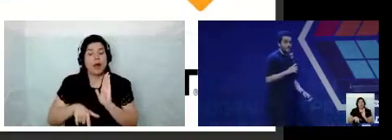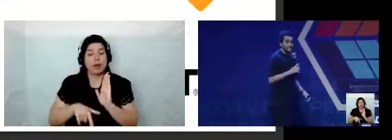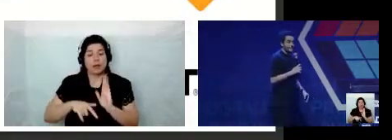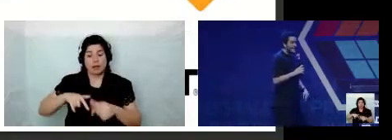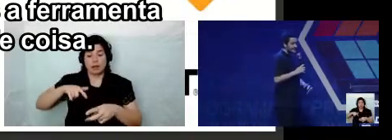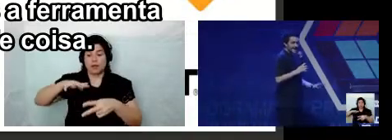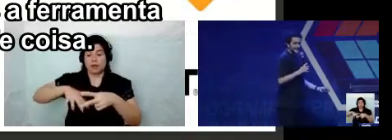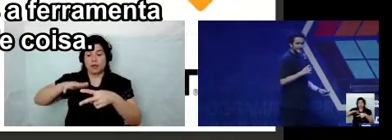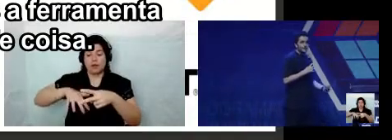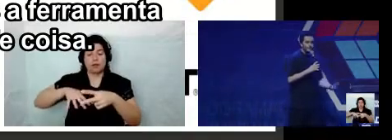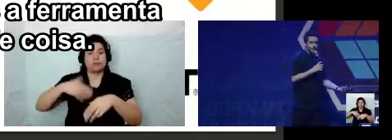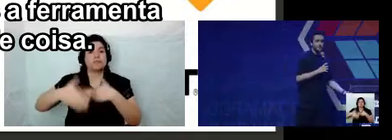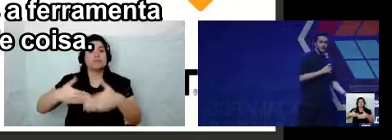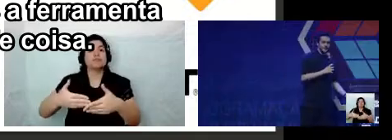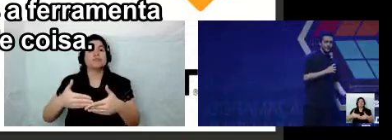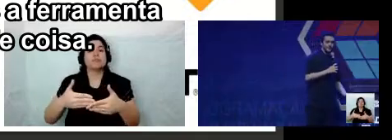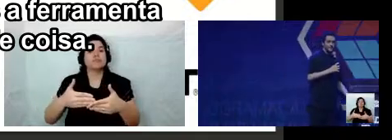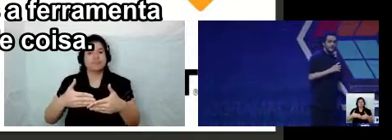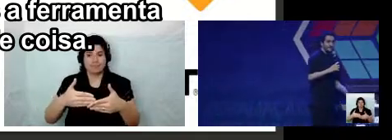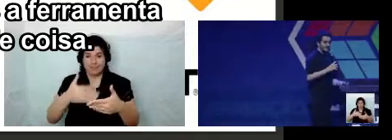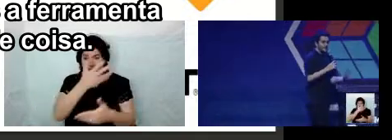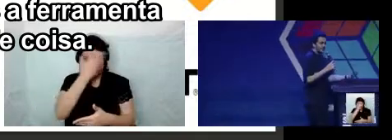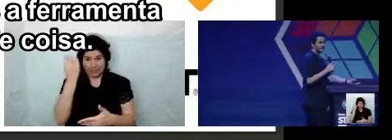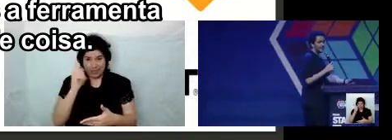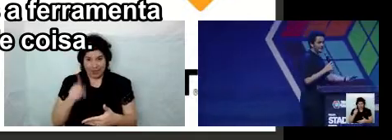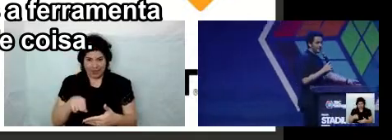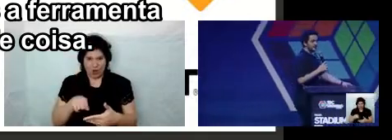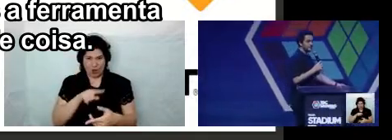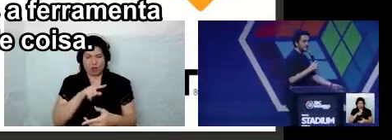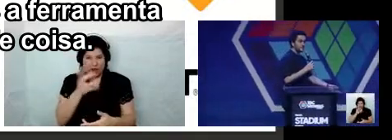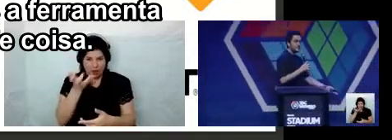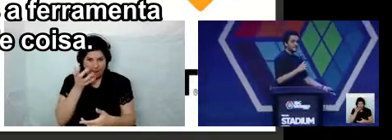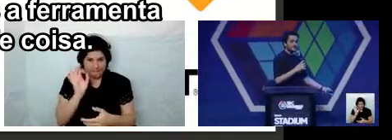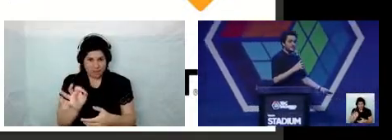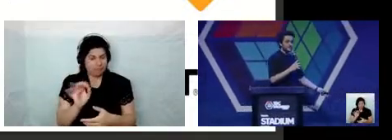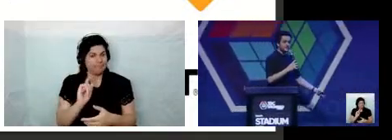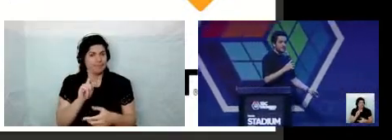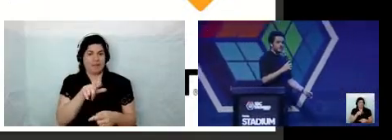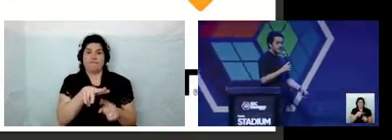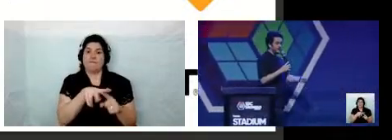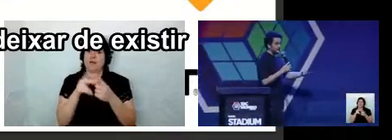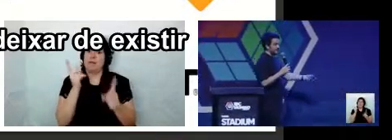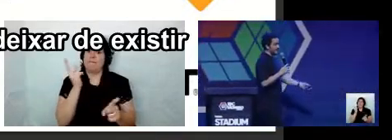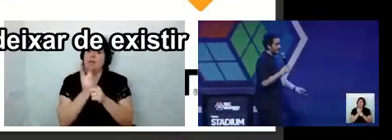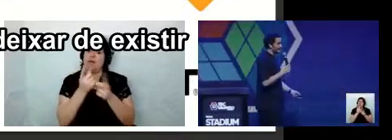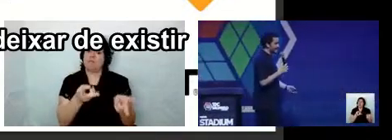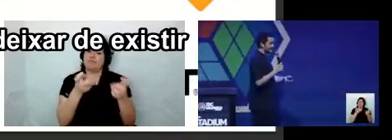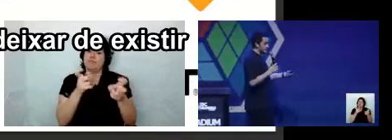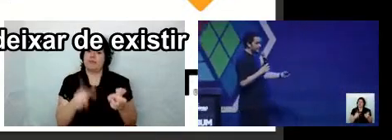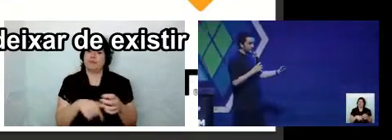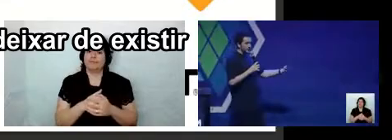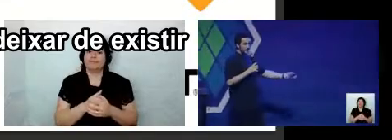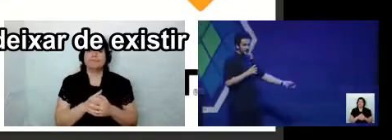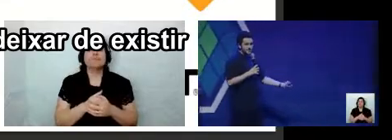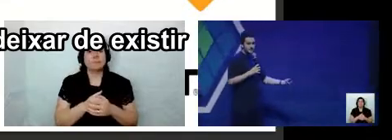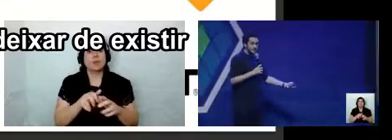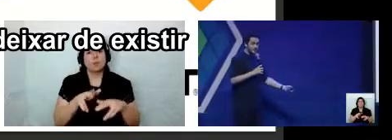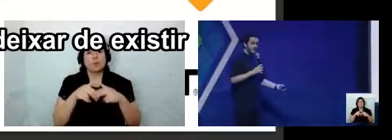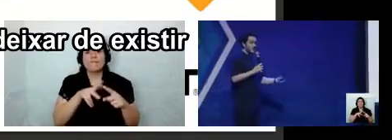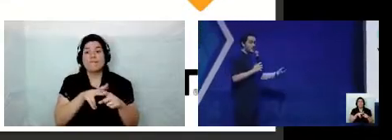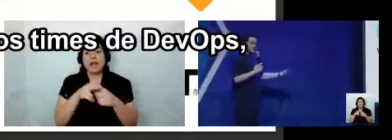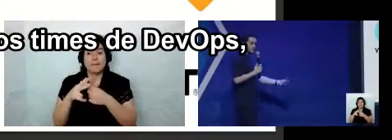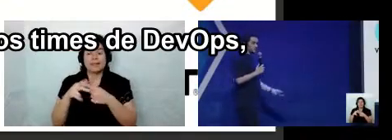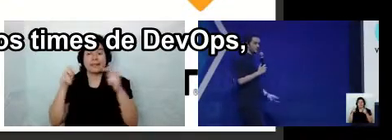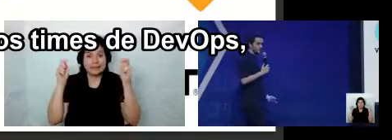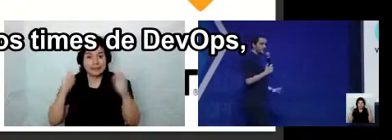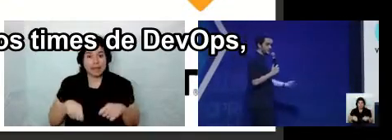desenvolvimento. Ele esquece, não é proposital, mas a ferramenta está lá para pegar esse tipo de coisa. Então as ferramentas, elas não vão deixar de